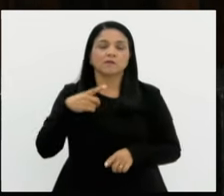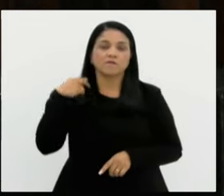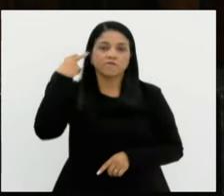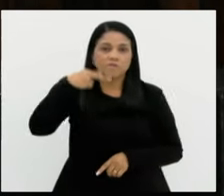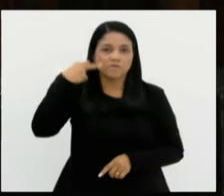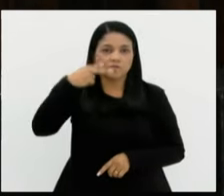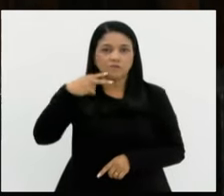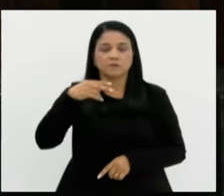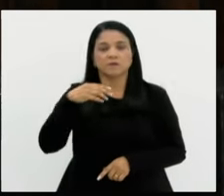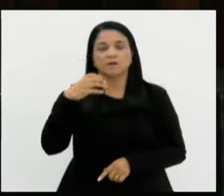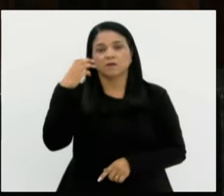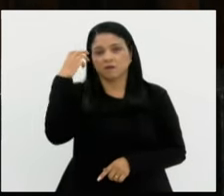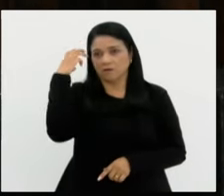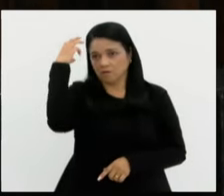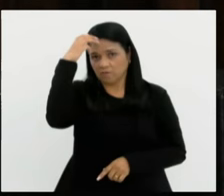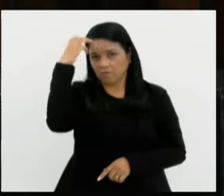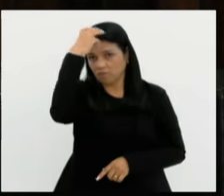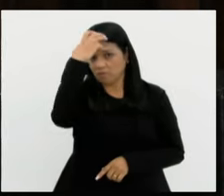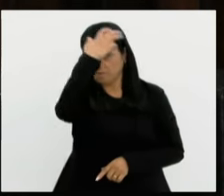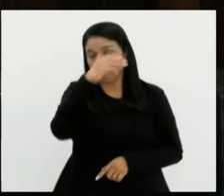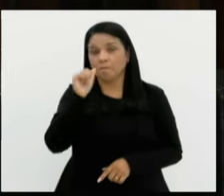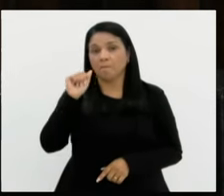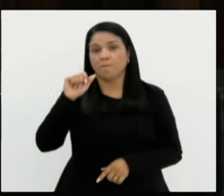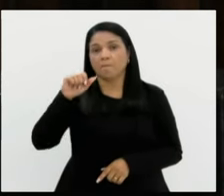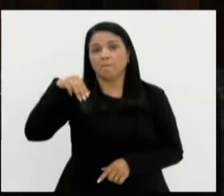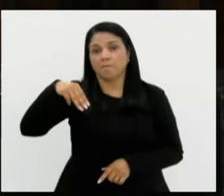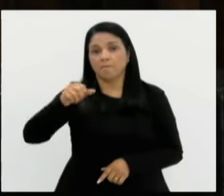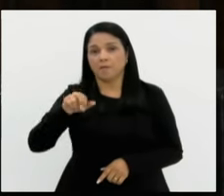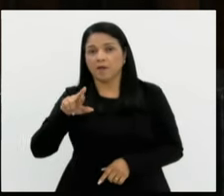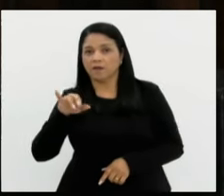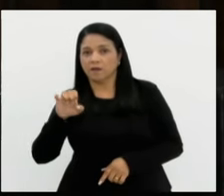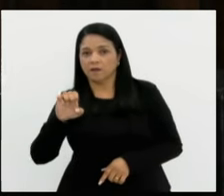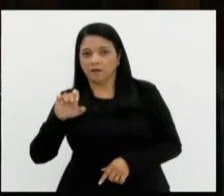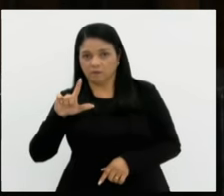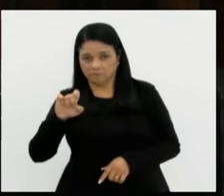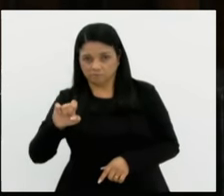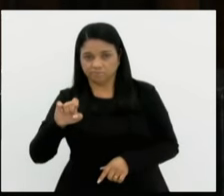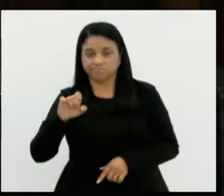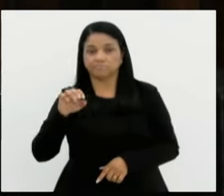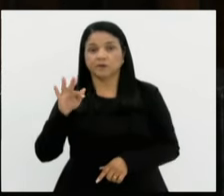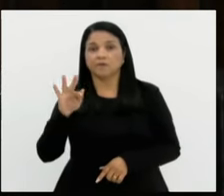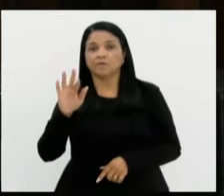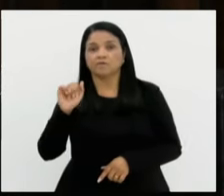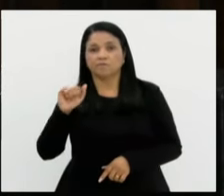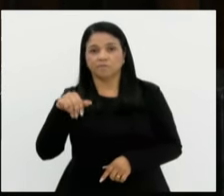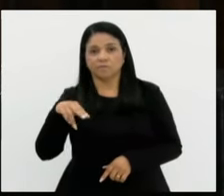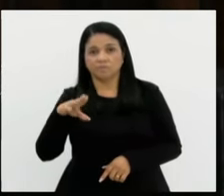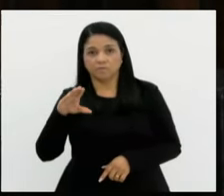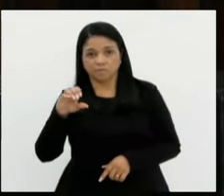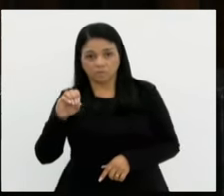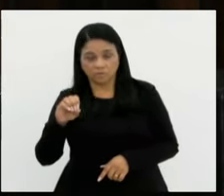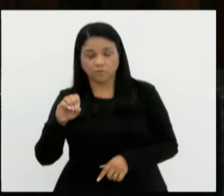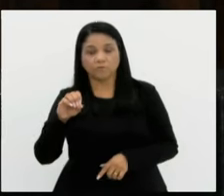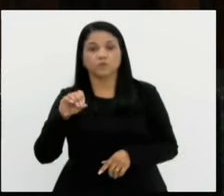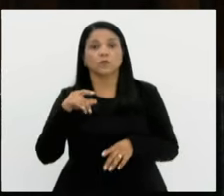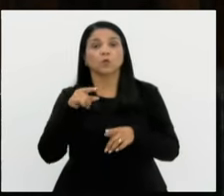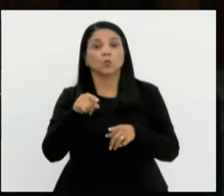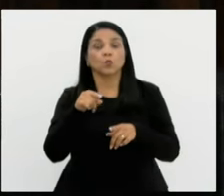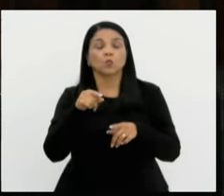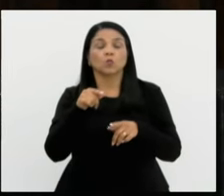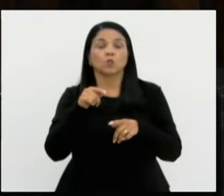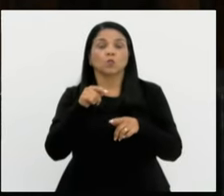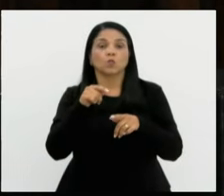está sendo discutido ainda, mas, segundo relatos do judiciário, do inquérito, o